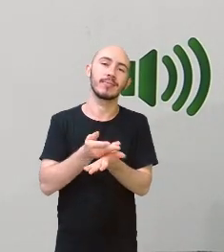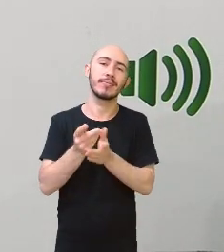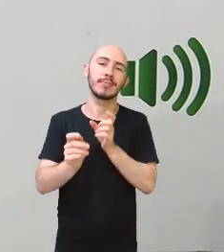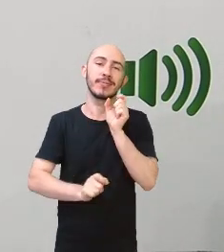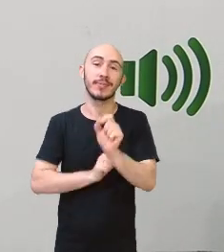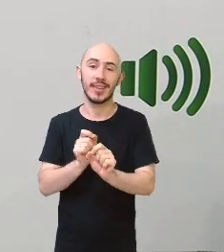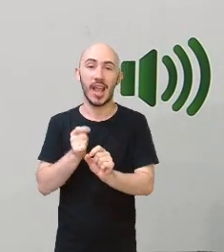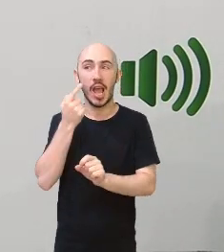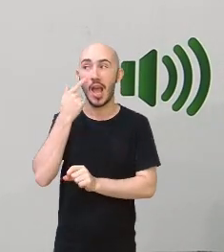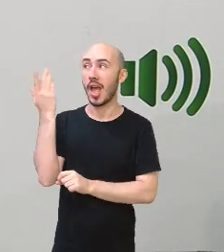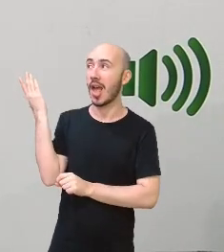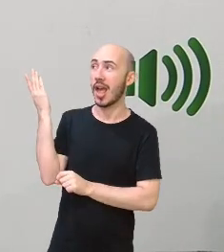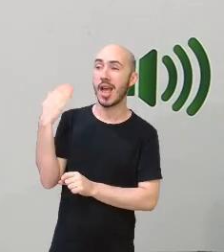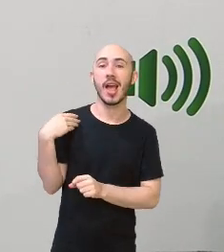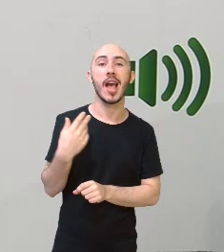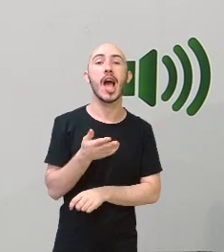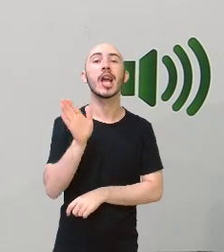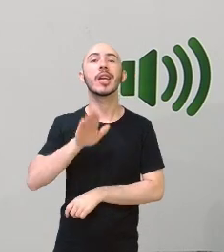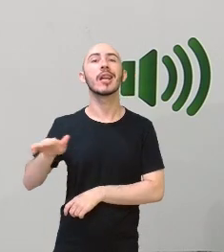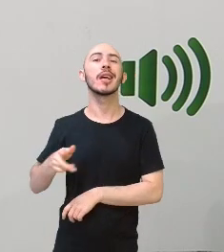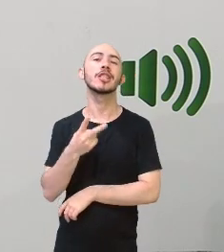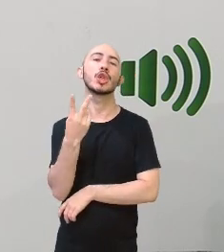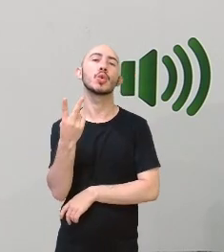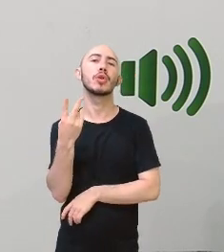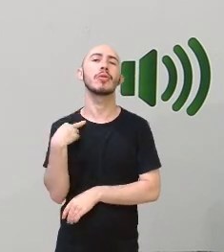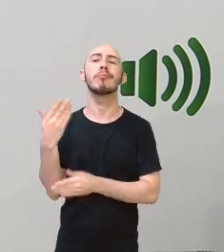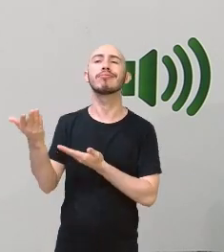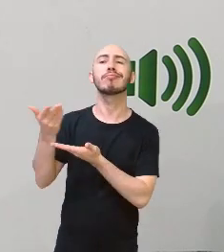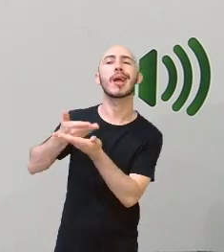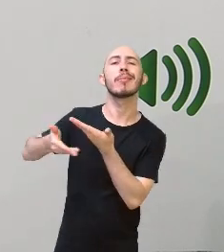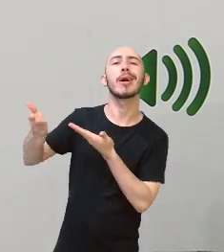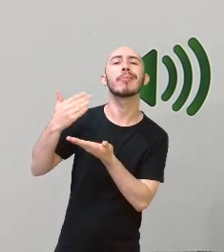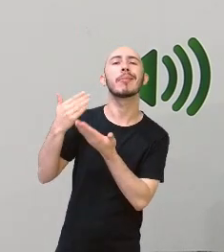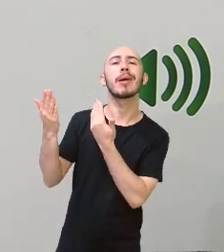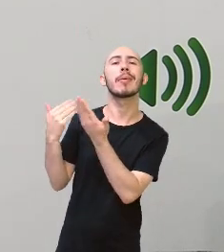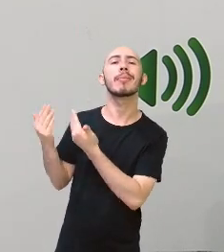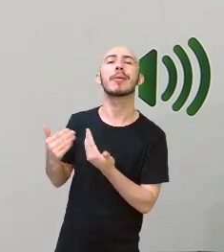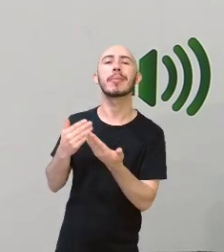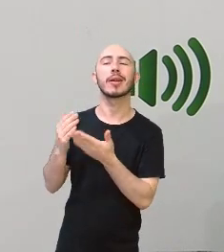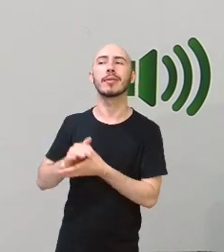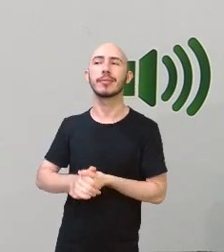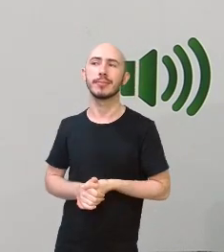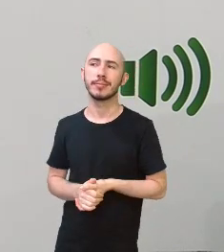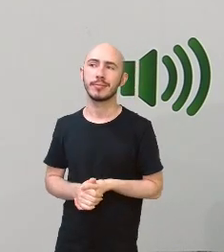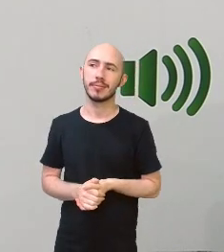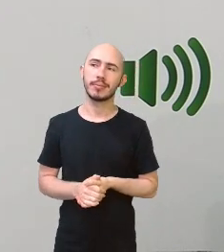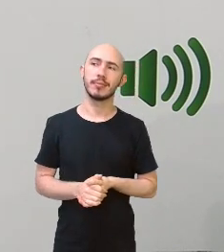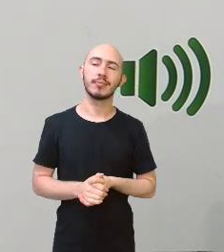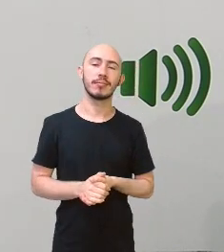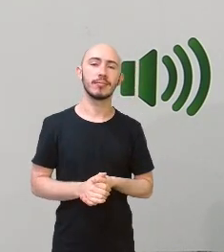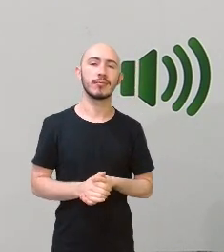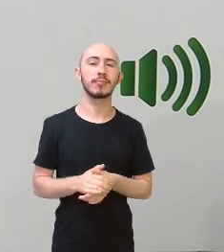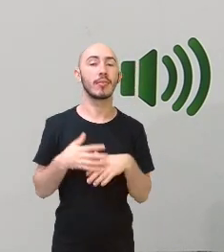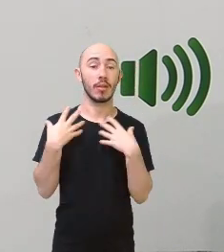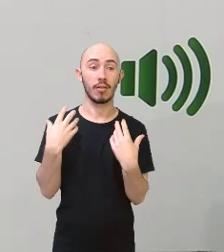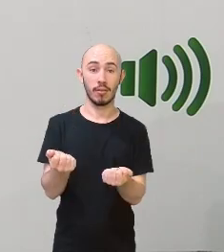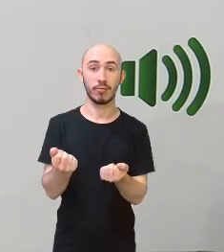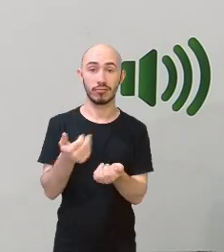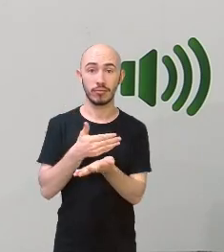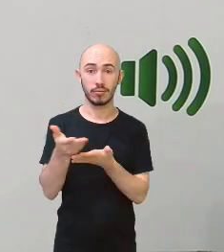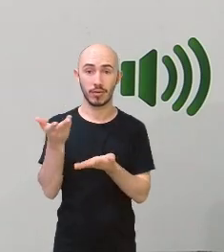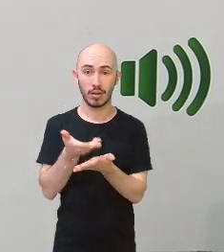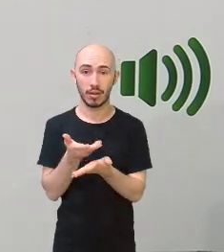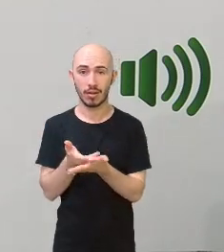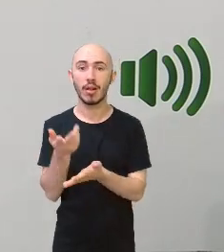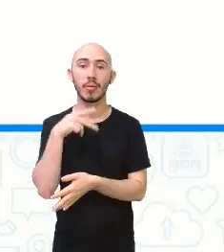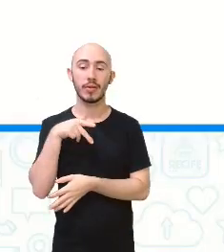Então, tem duas crianças aí conversando. Vamos ver o que elas estão dizendo? Olha aí. Vamos começar a aula. A professora me contou que hoje